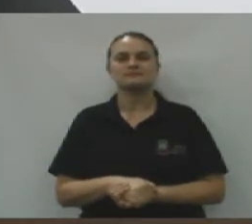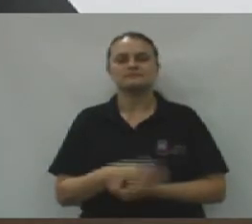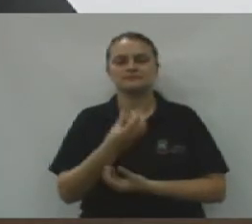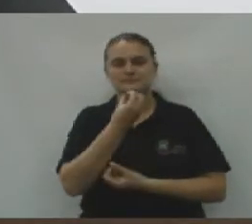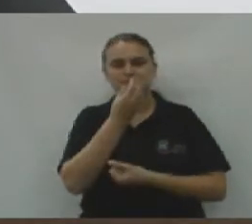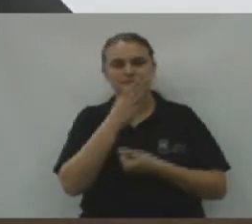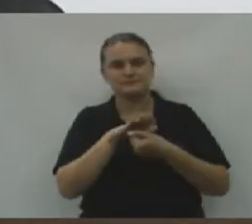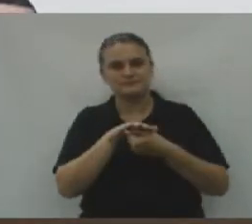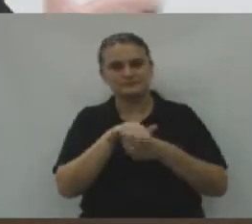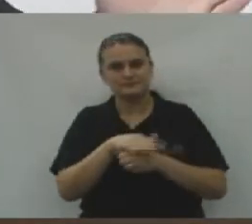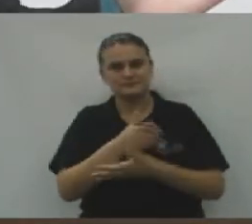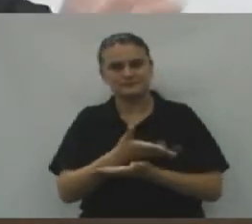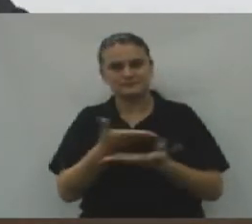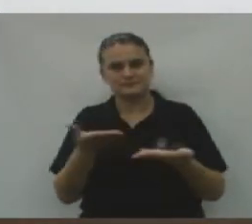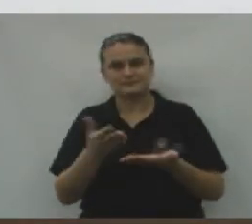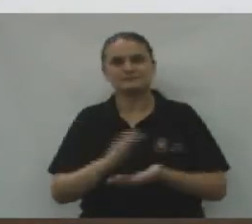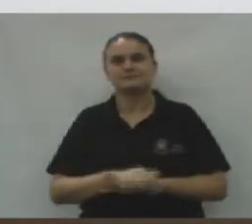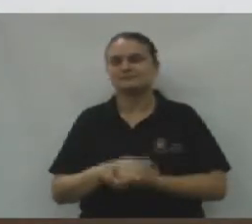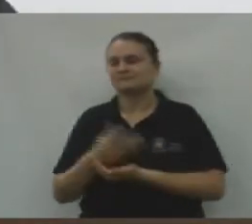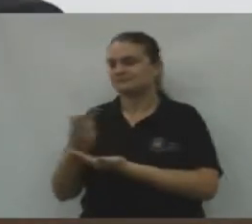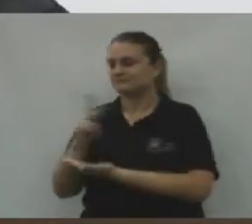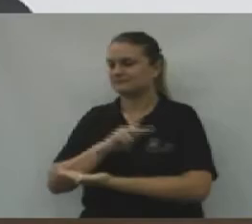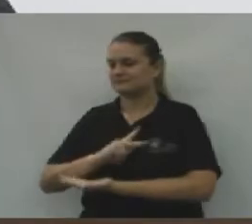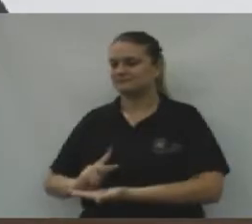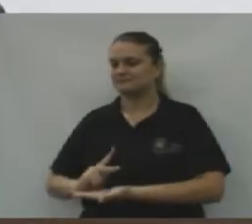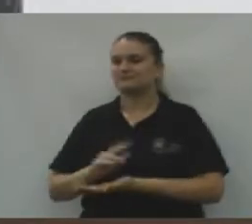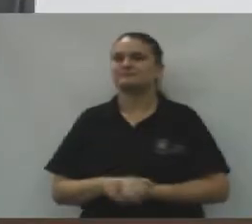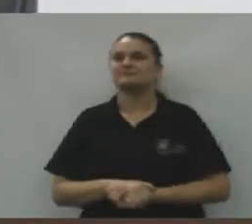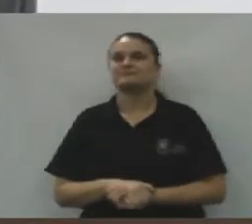boa noite a todos. É isso aí, senhor presidente.